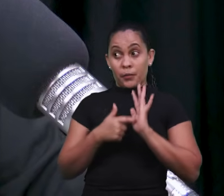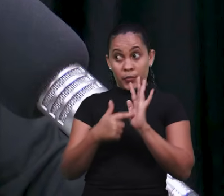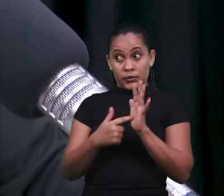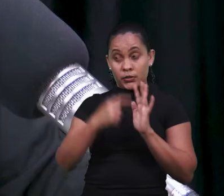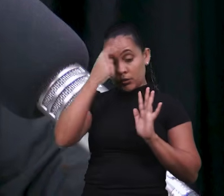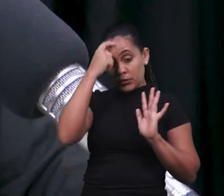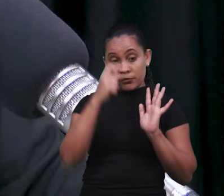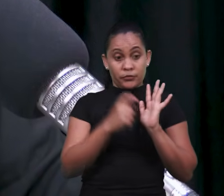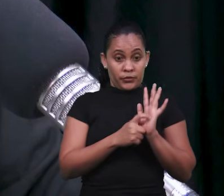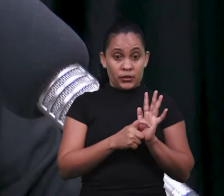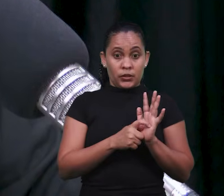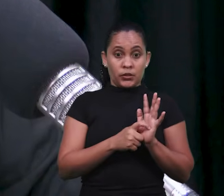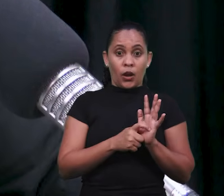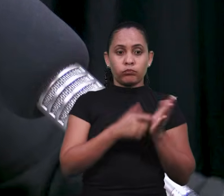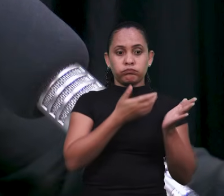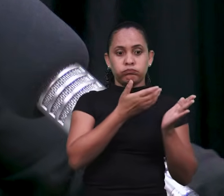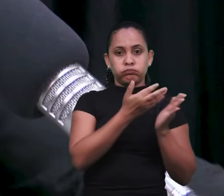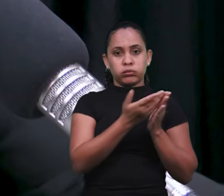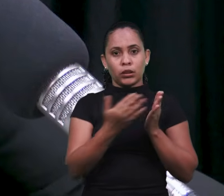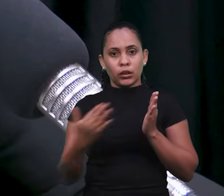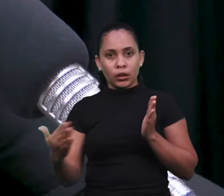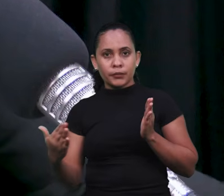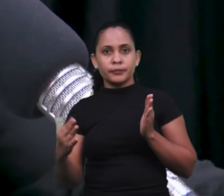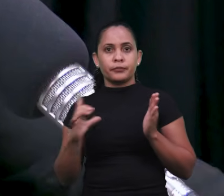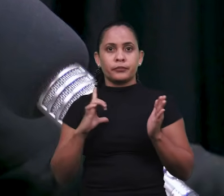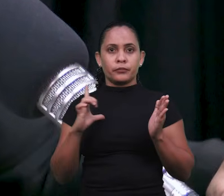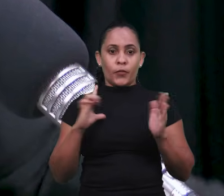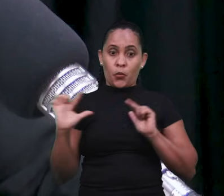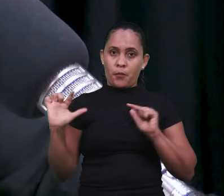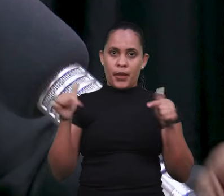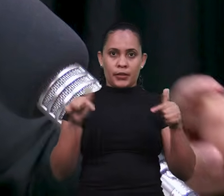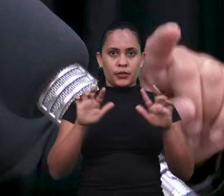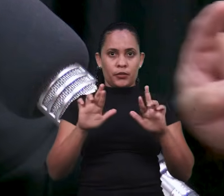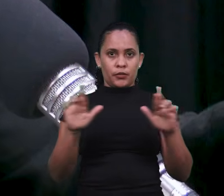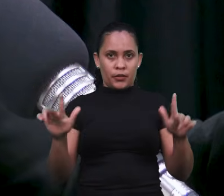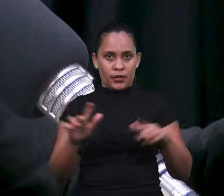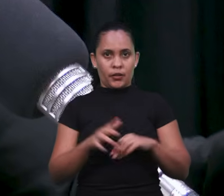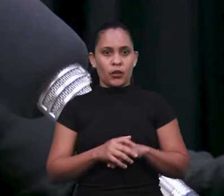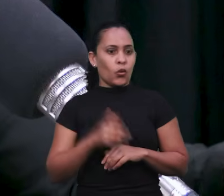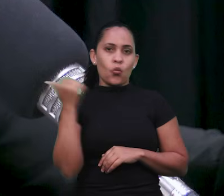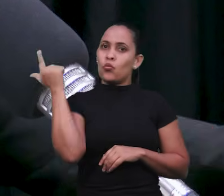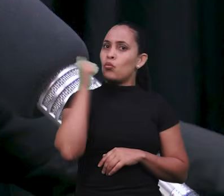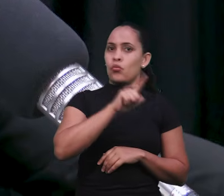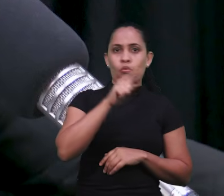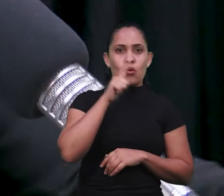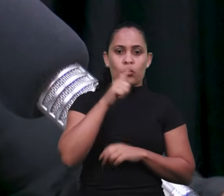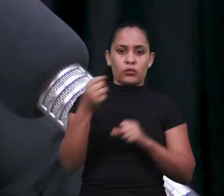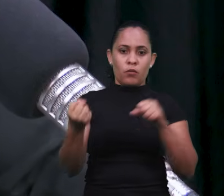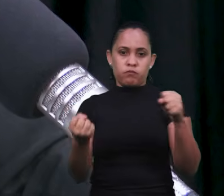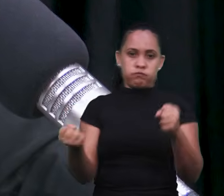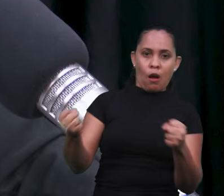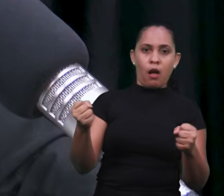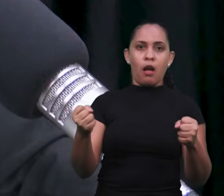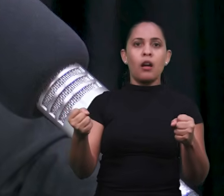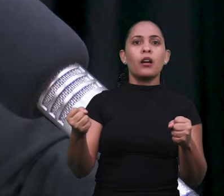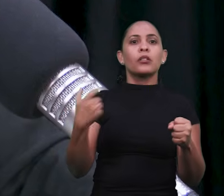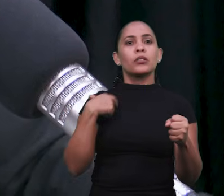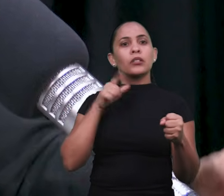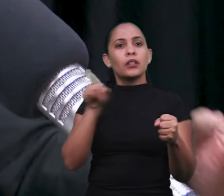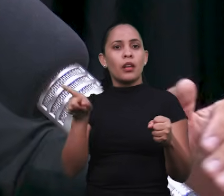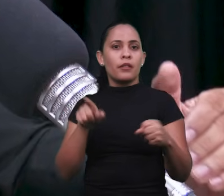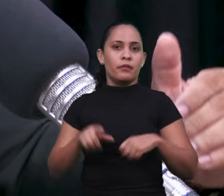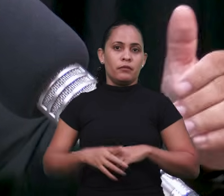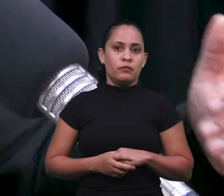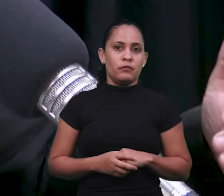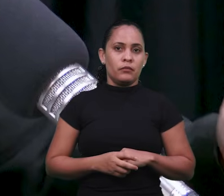inteligência artificial fazer o mesmo processo, mas dá um atraso de 15 segundos para ela tomar a reação. Nenhuma inteligência artificial conseguiu fazer a manobra que ele fez. Né? E